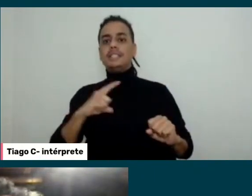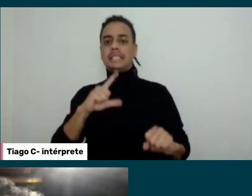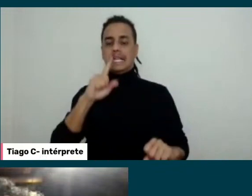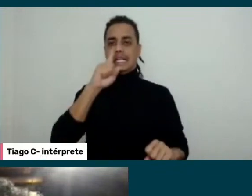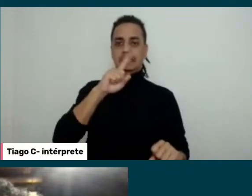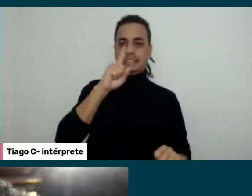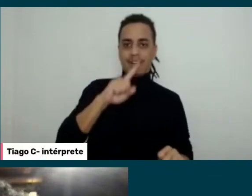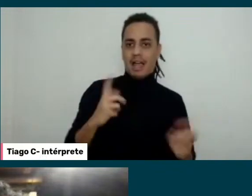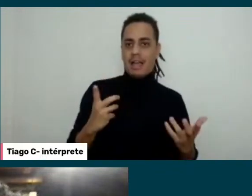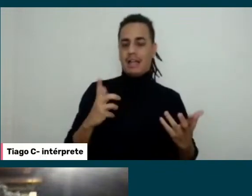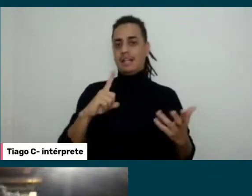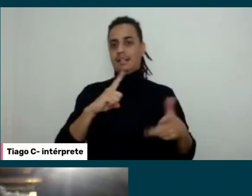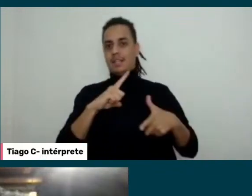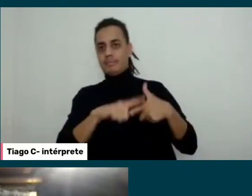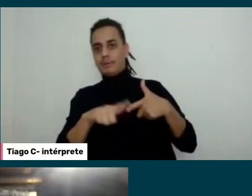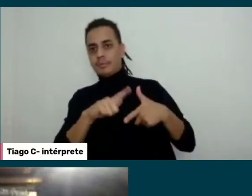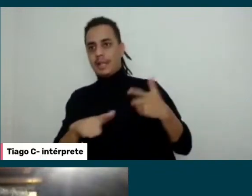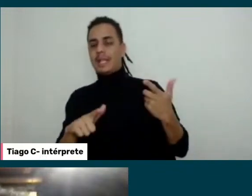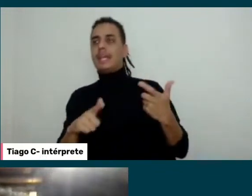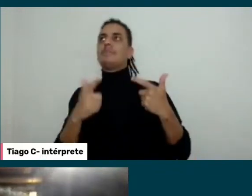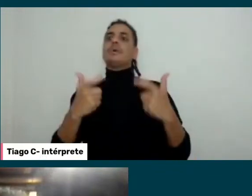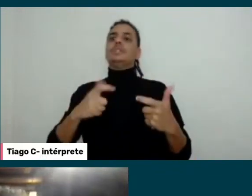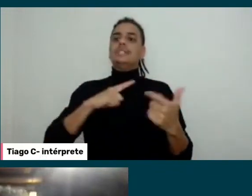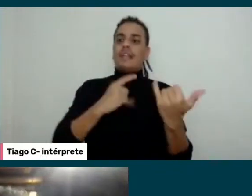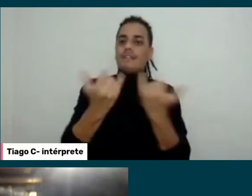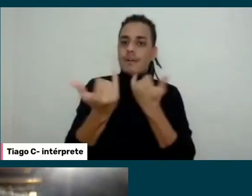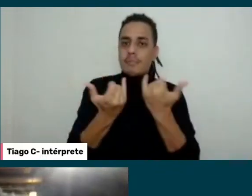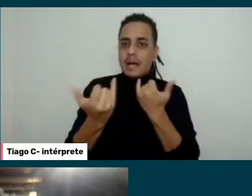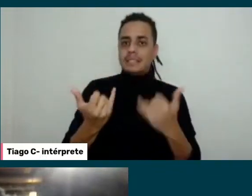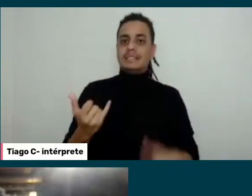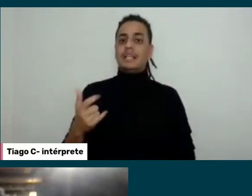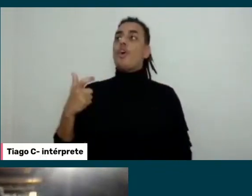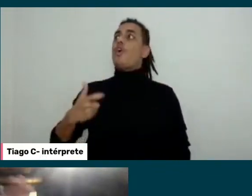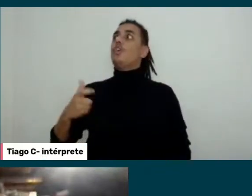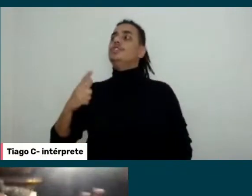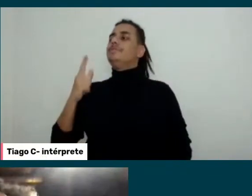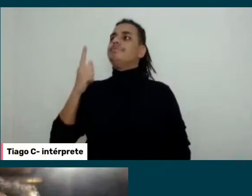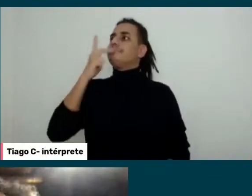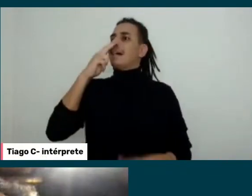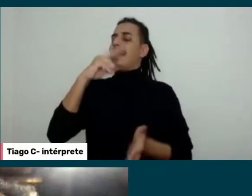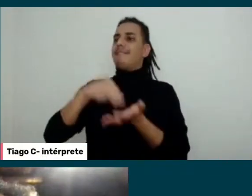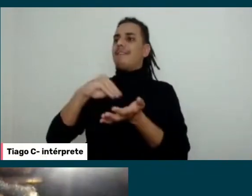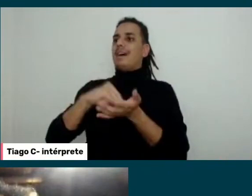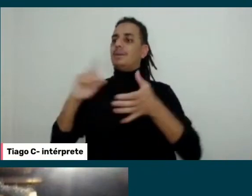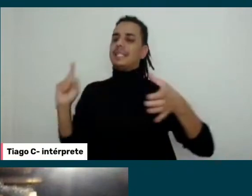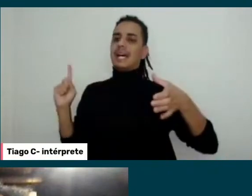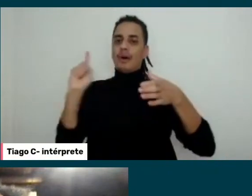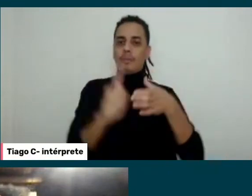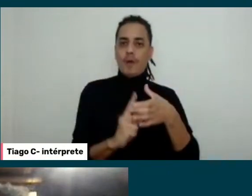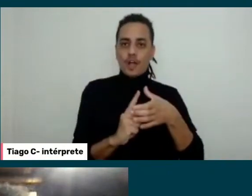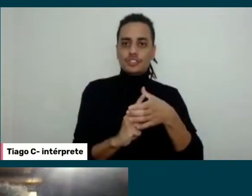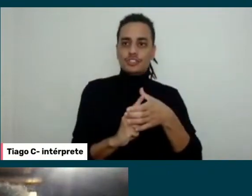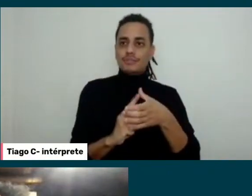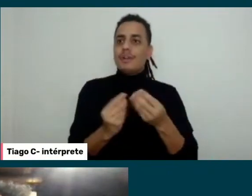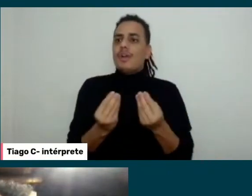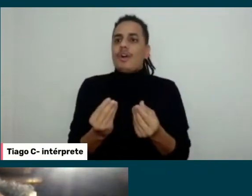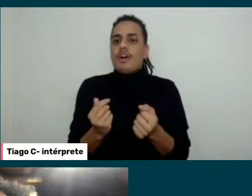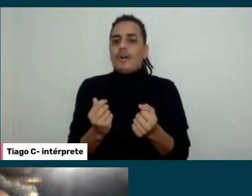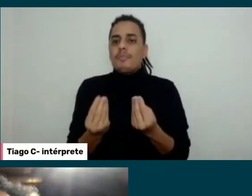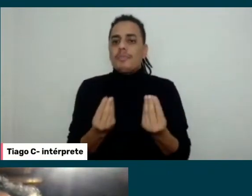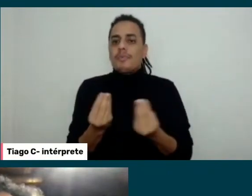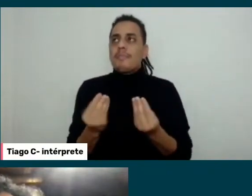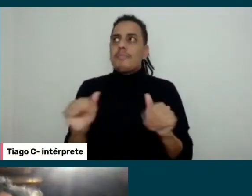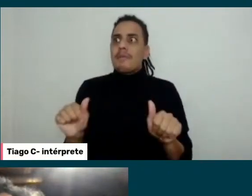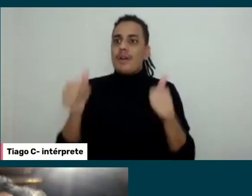temos lacunas de informação, onde o onboard é difícil. E quais dessas coisas seriam